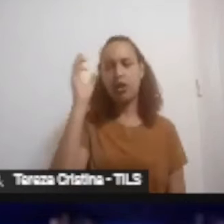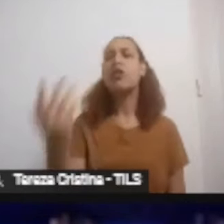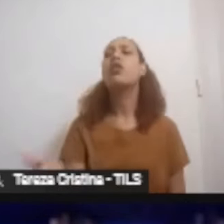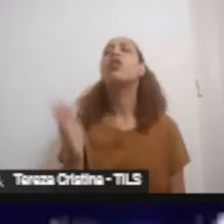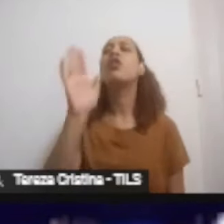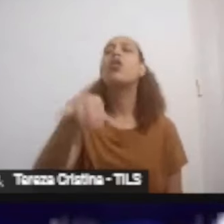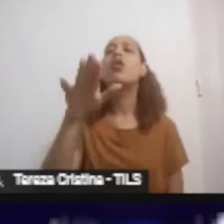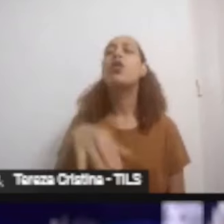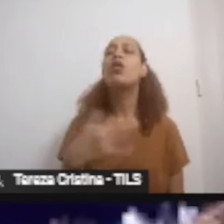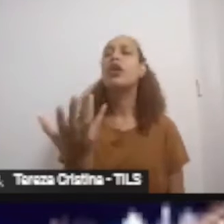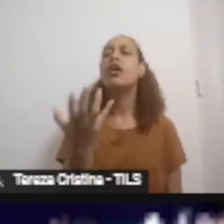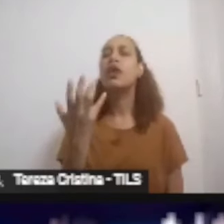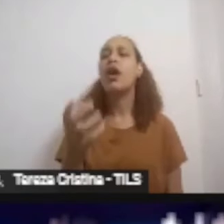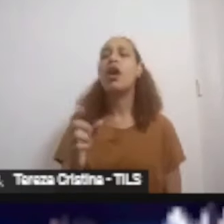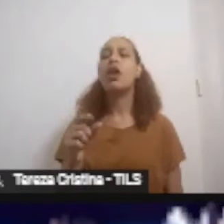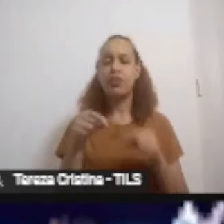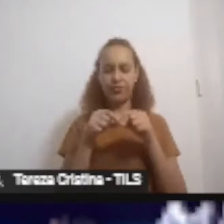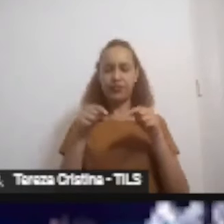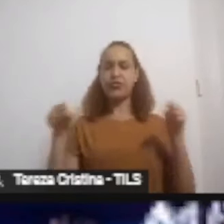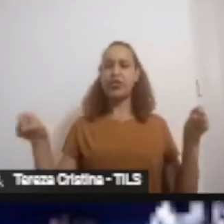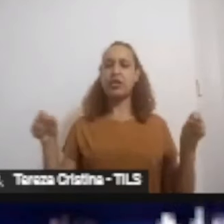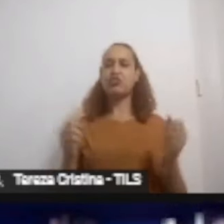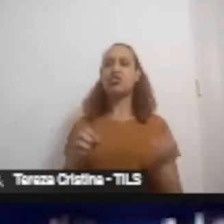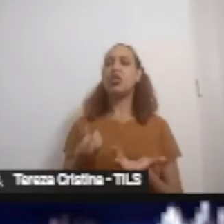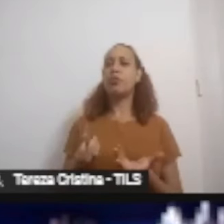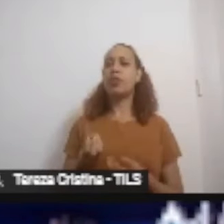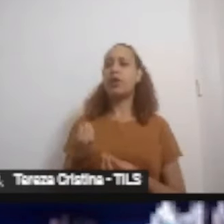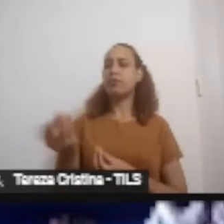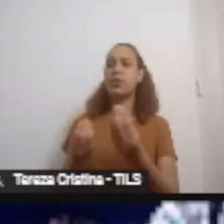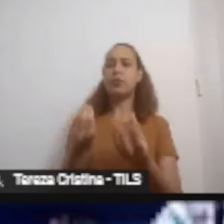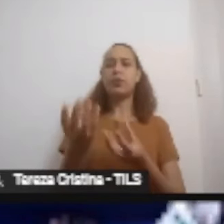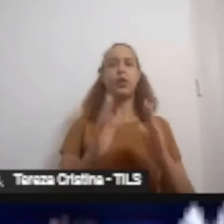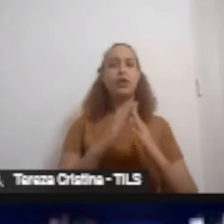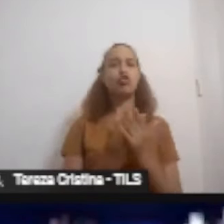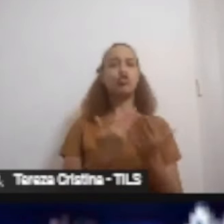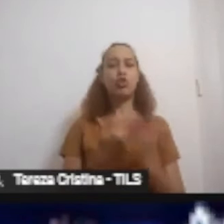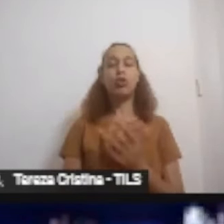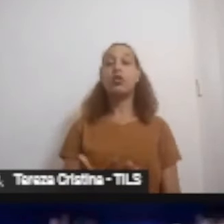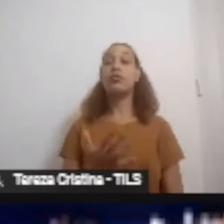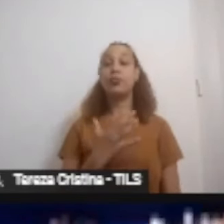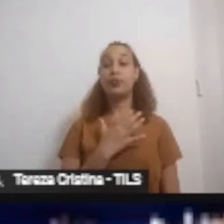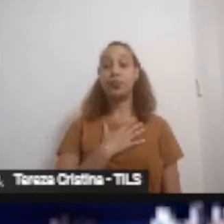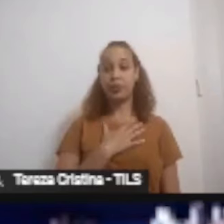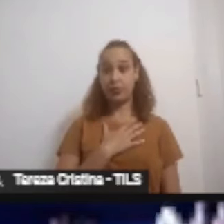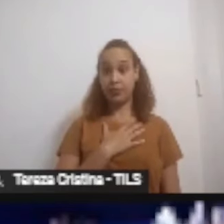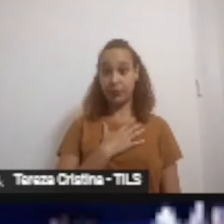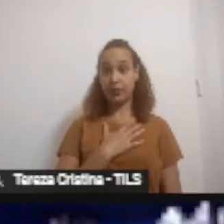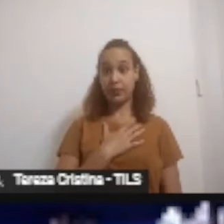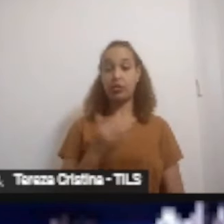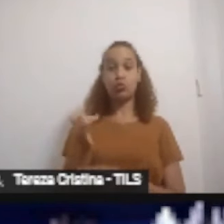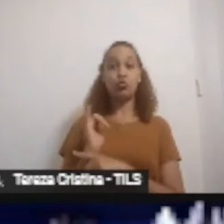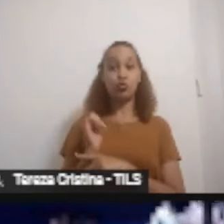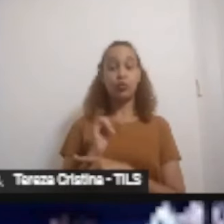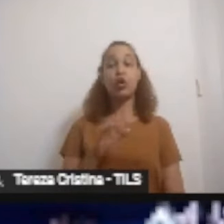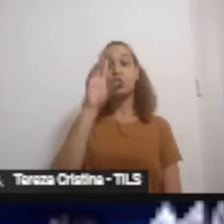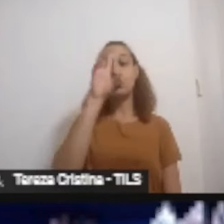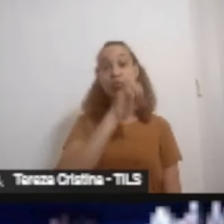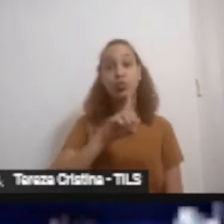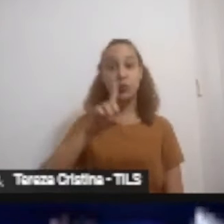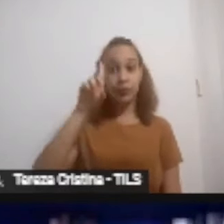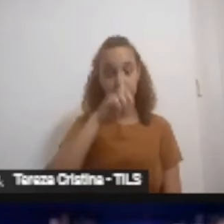nas escolas. Vamos fazer isso aí porque precisa. No meu canal, amanhã, domingo, vai entrar o